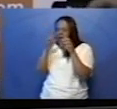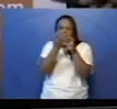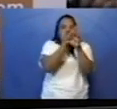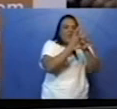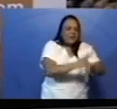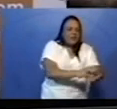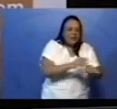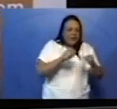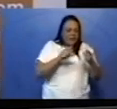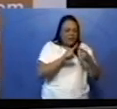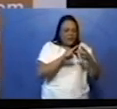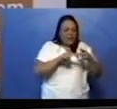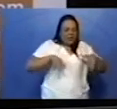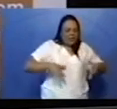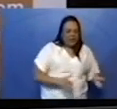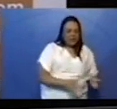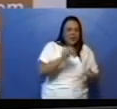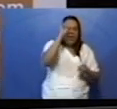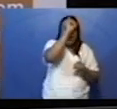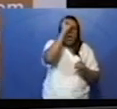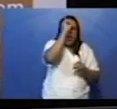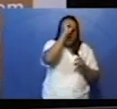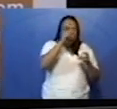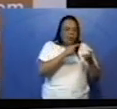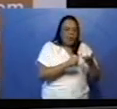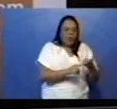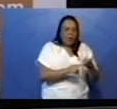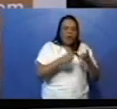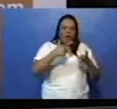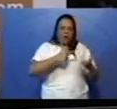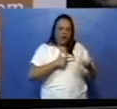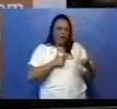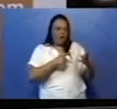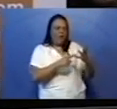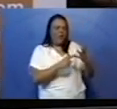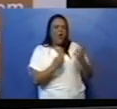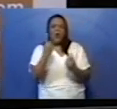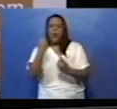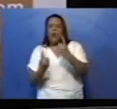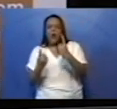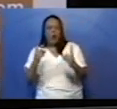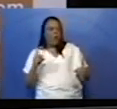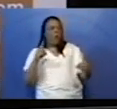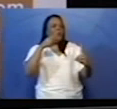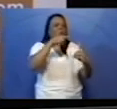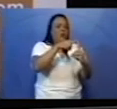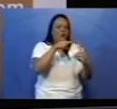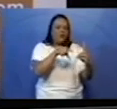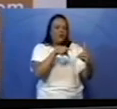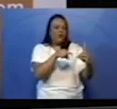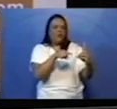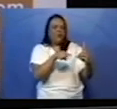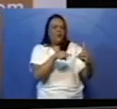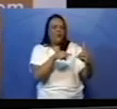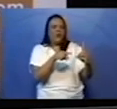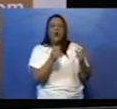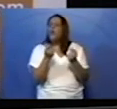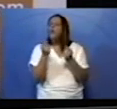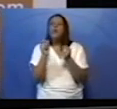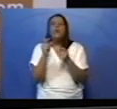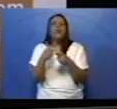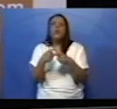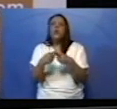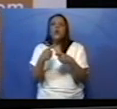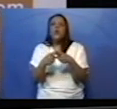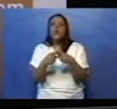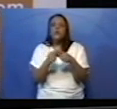e feia. Qual foi a finalidade dessas características? Para que elas serviram aqui nesse trecho do